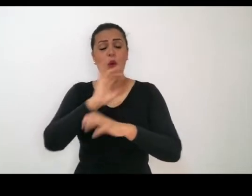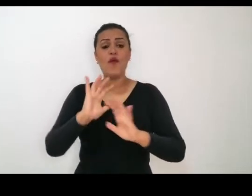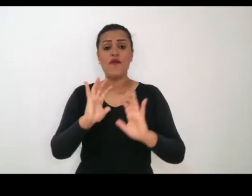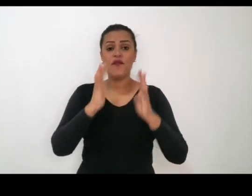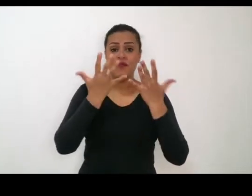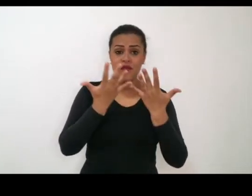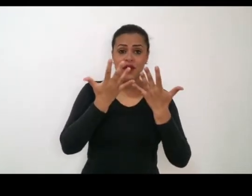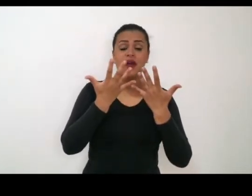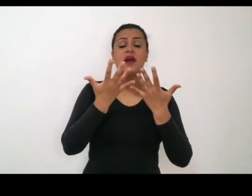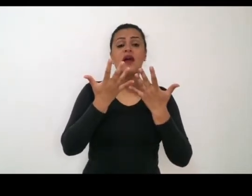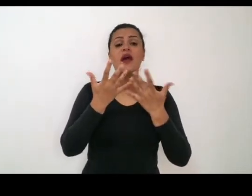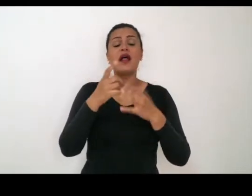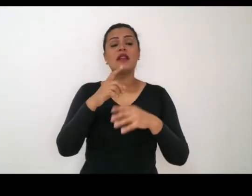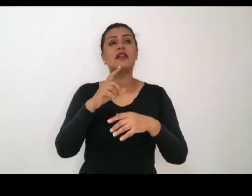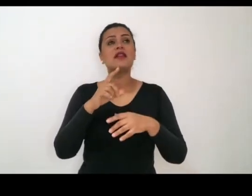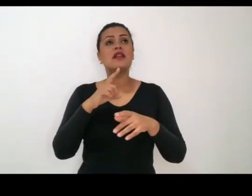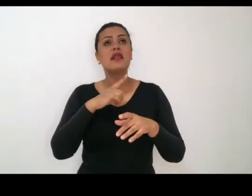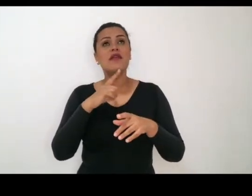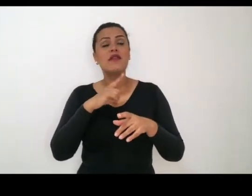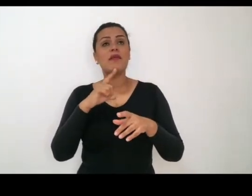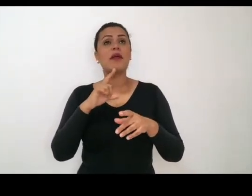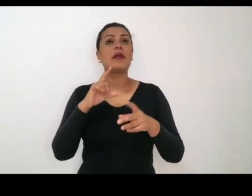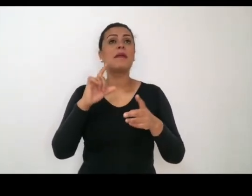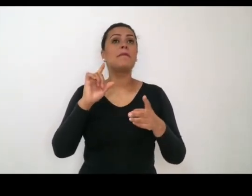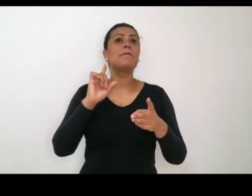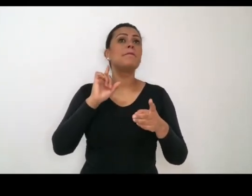Paulo também. Era um festival chamado